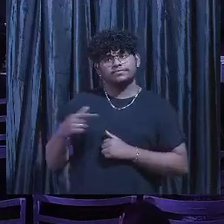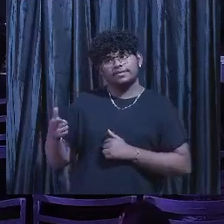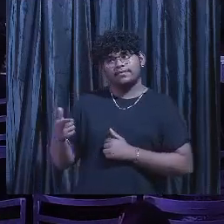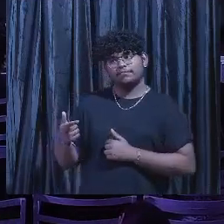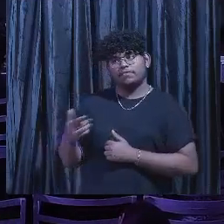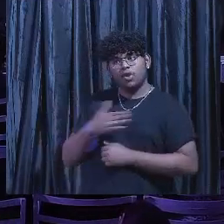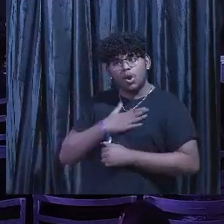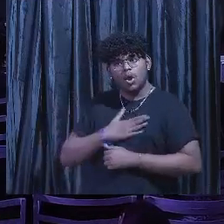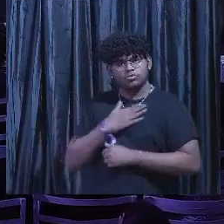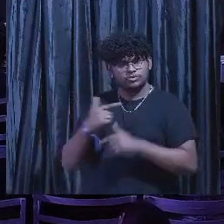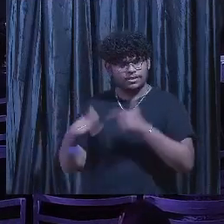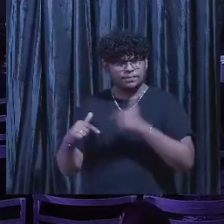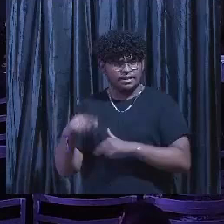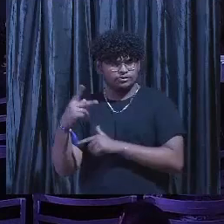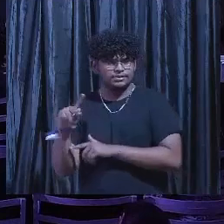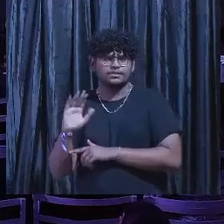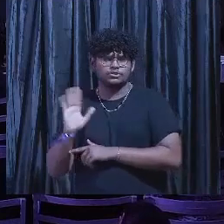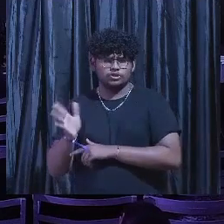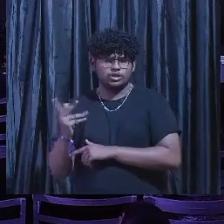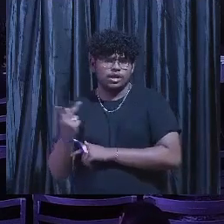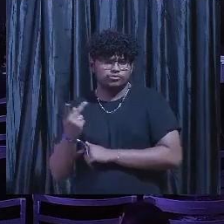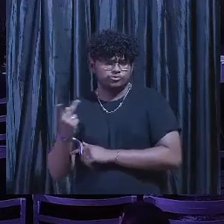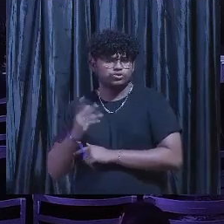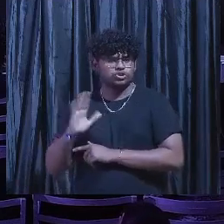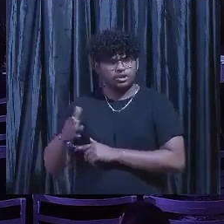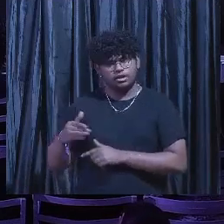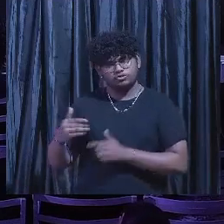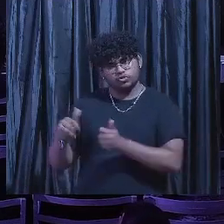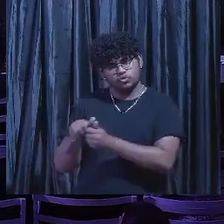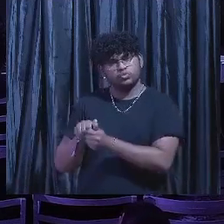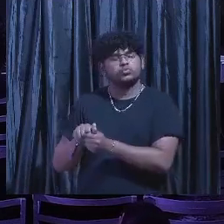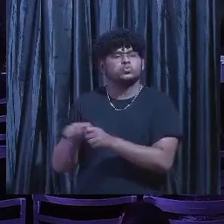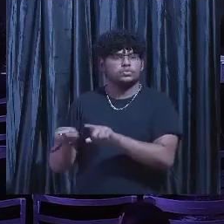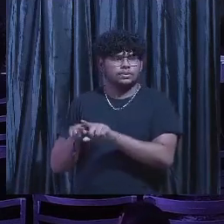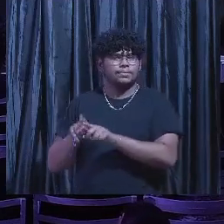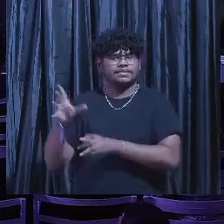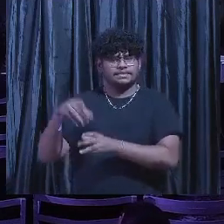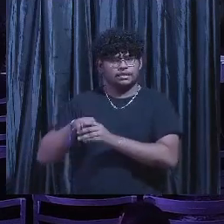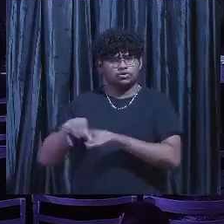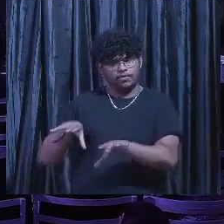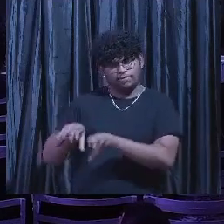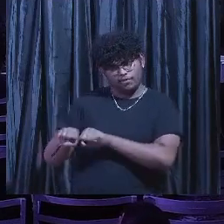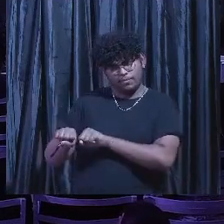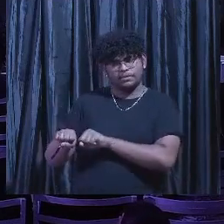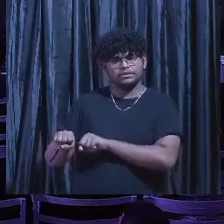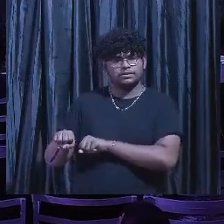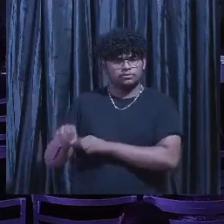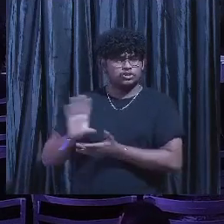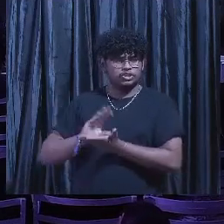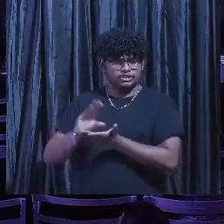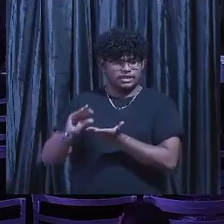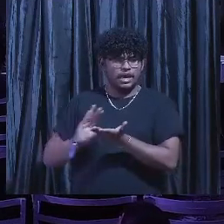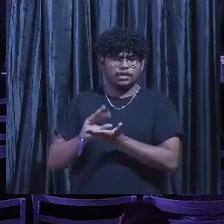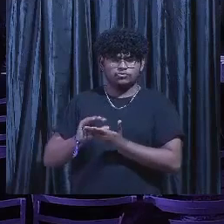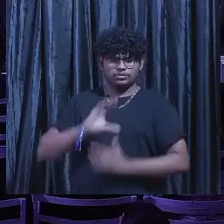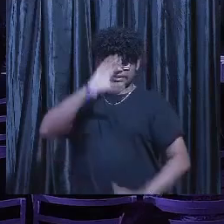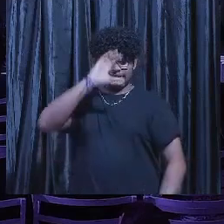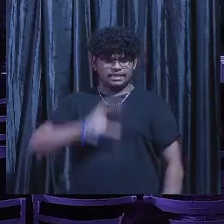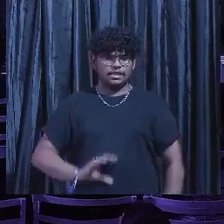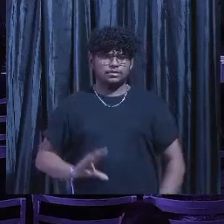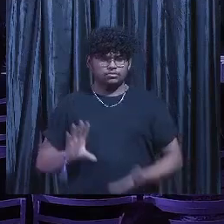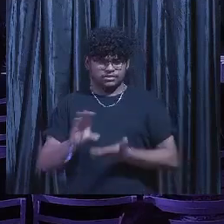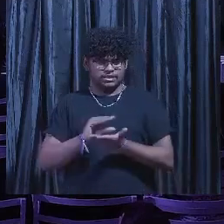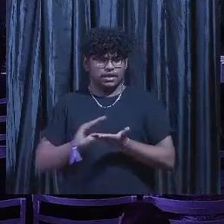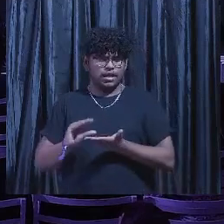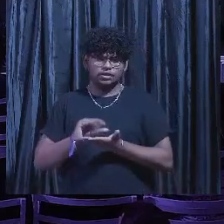aqui no SGB, principalmente dentro da nossa formação em dados, que é o Programa Cidadão de Dados. Uma organização que já